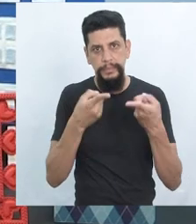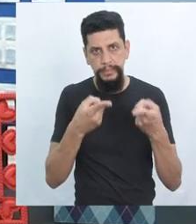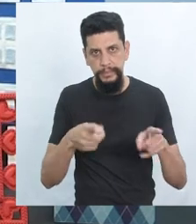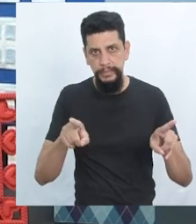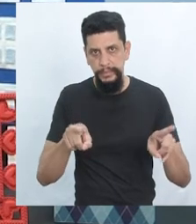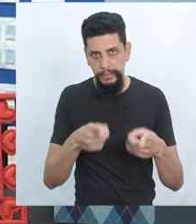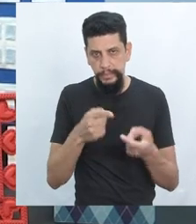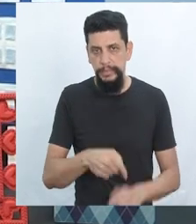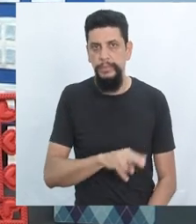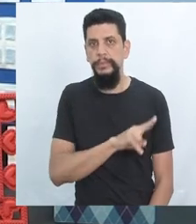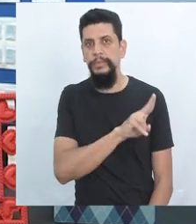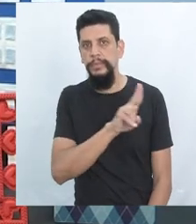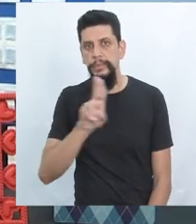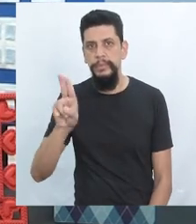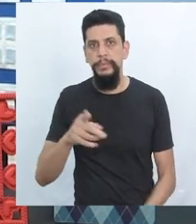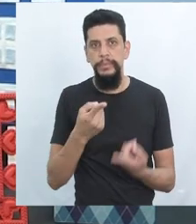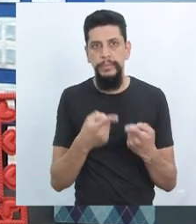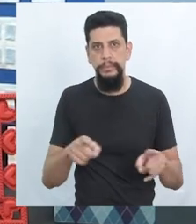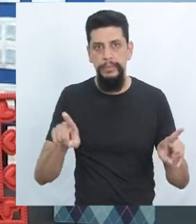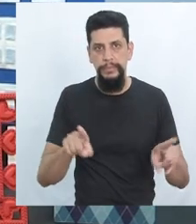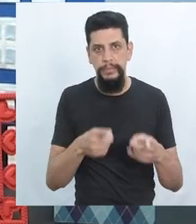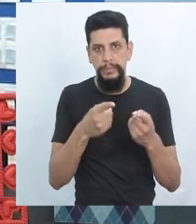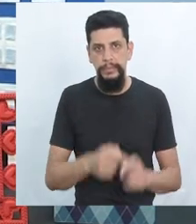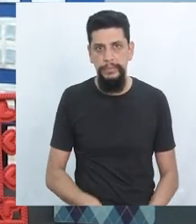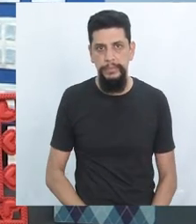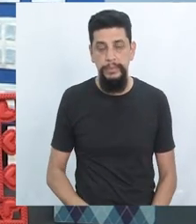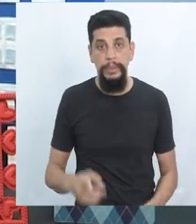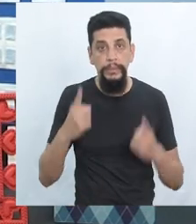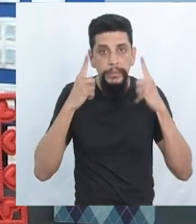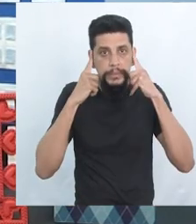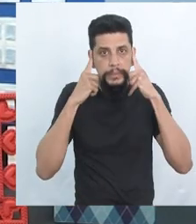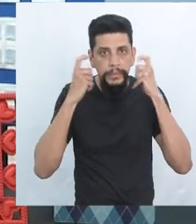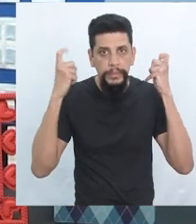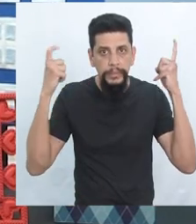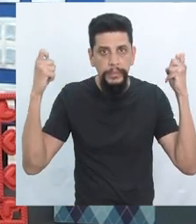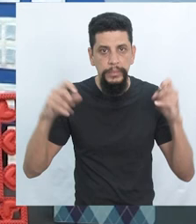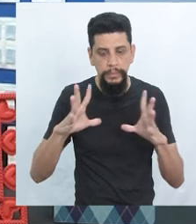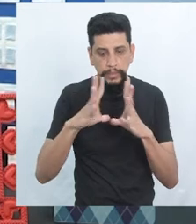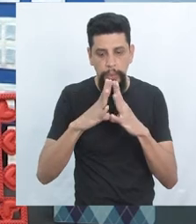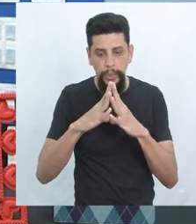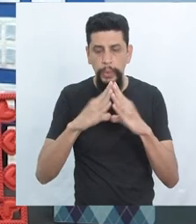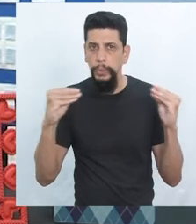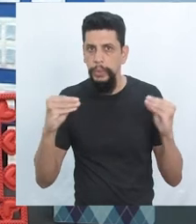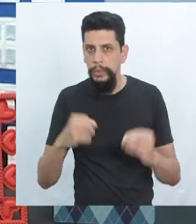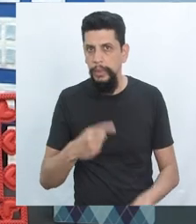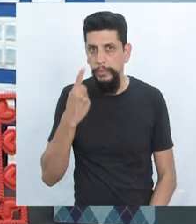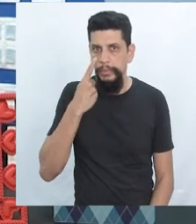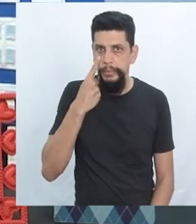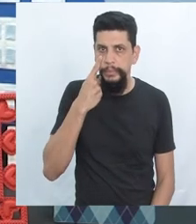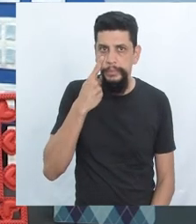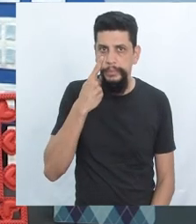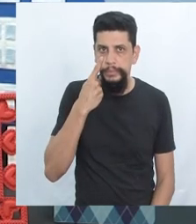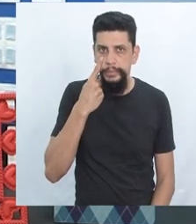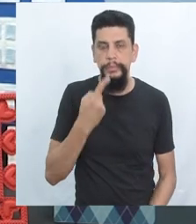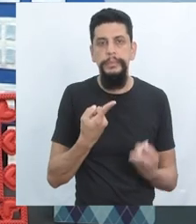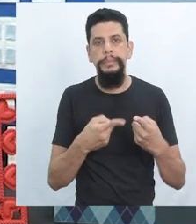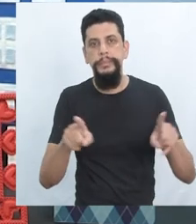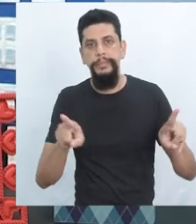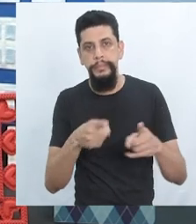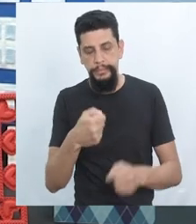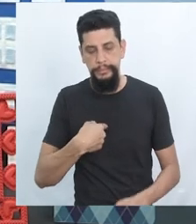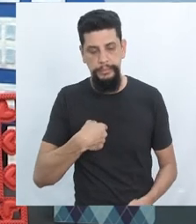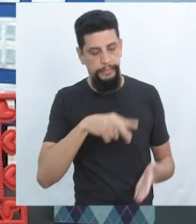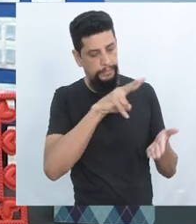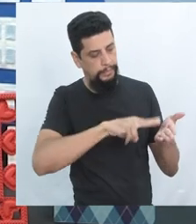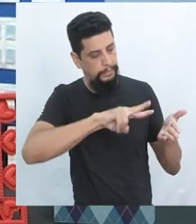conhece esta música? O nome da música é Um Barulho, Um Sumiço. Vamos